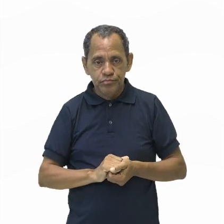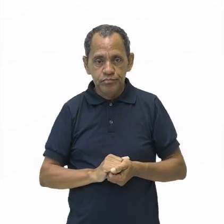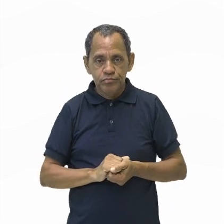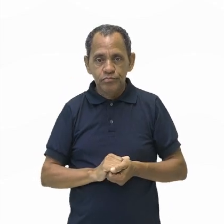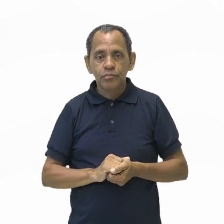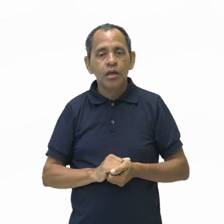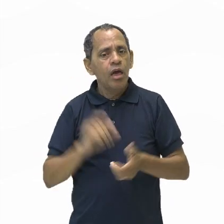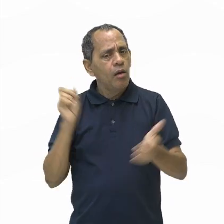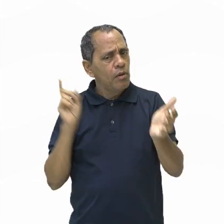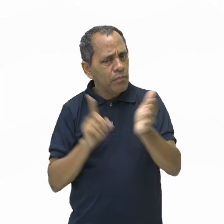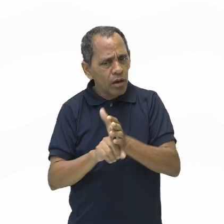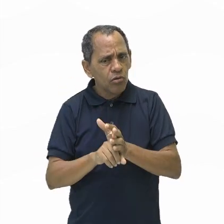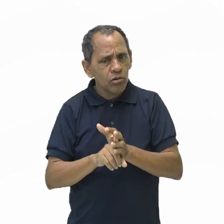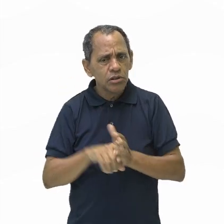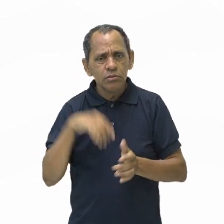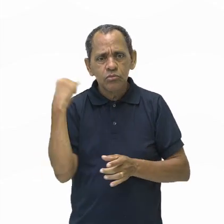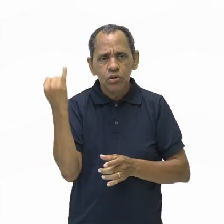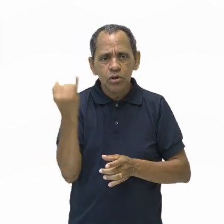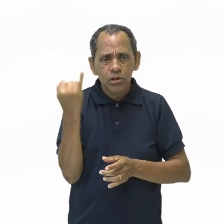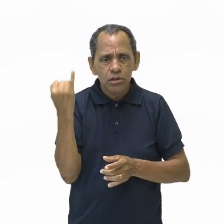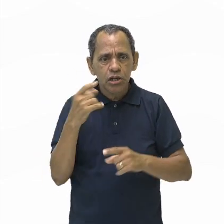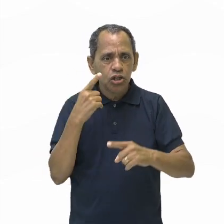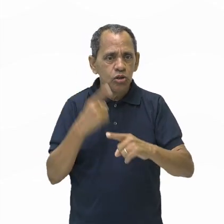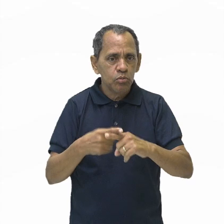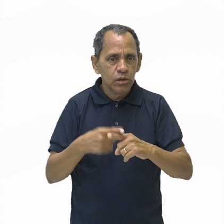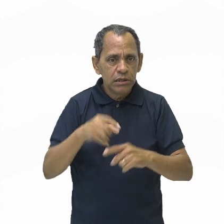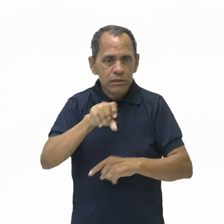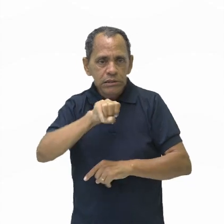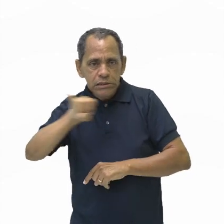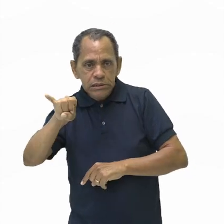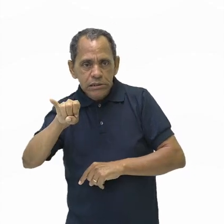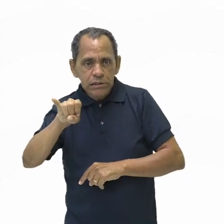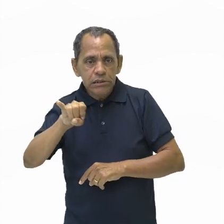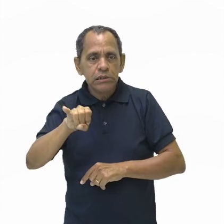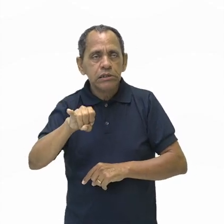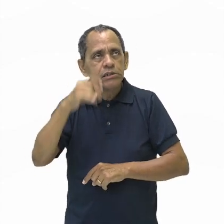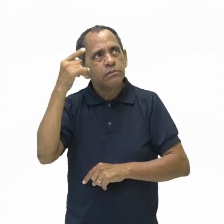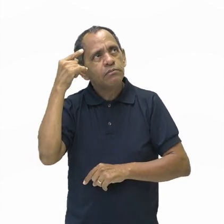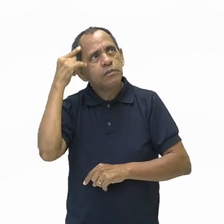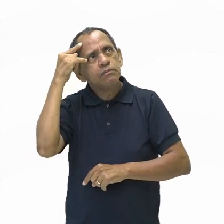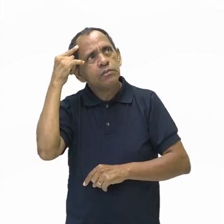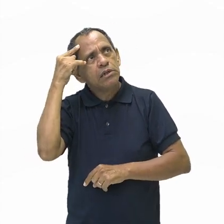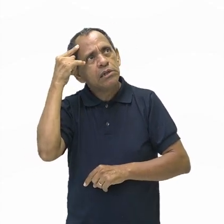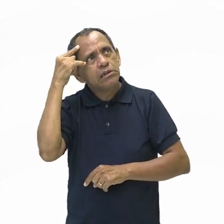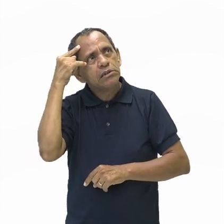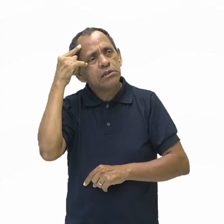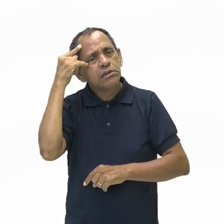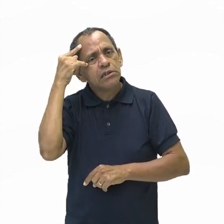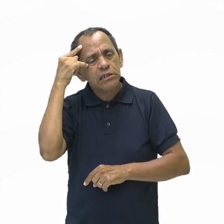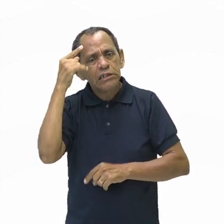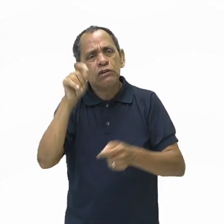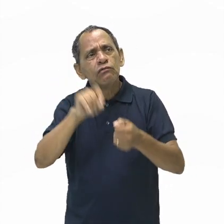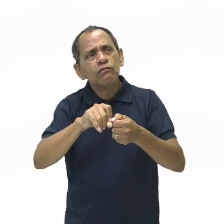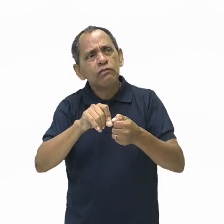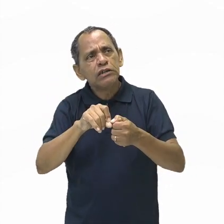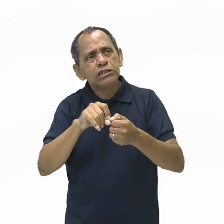Essa é uma pergunta muito importante, porque quando você começa a pensar o que eu vou fazer com esse lixo. E um